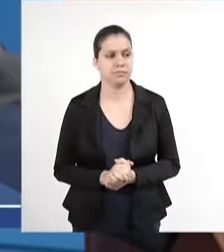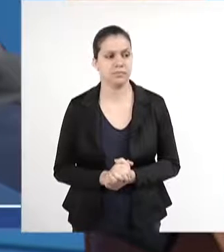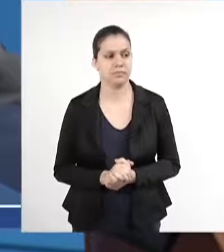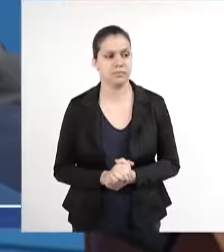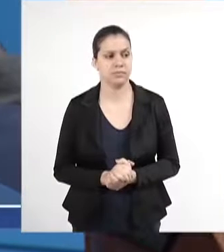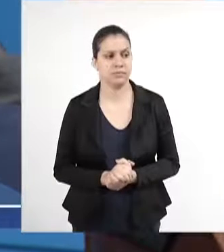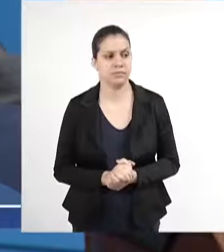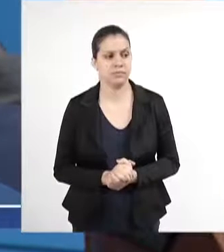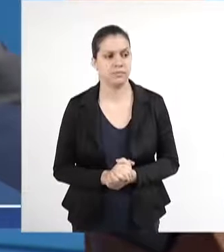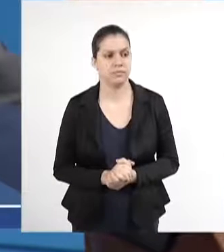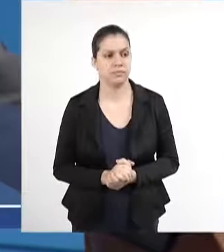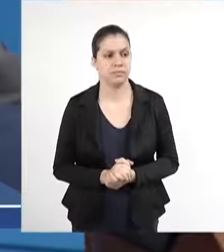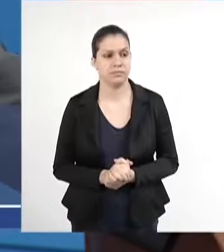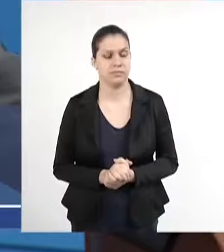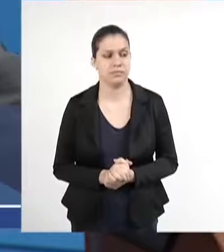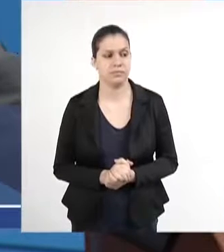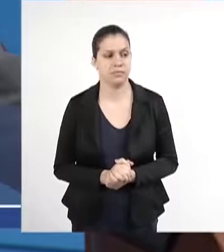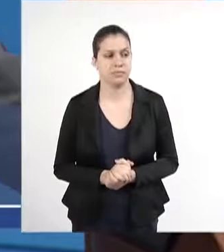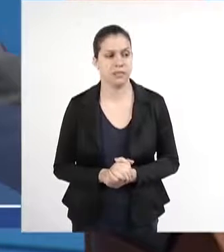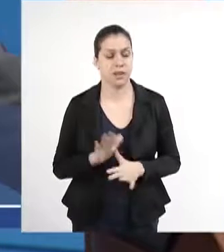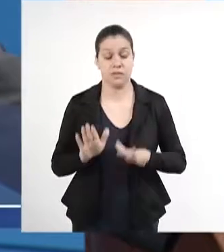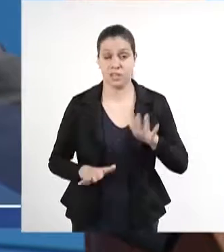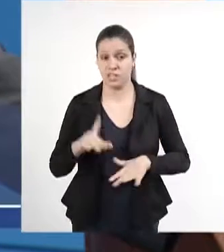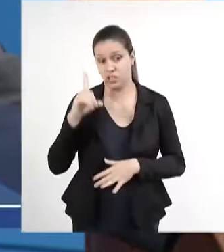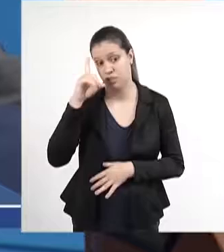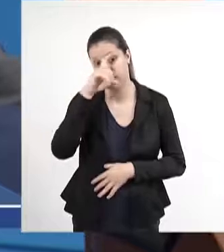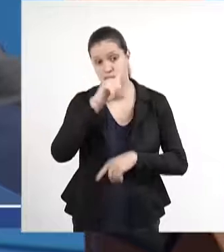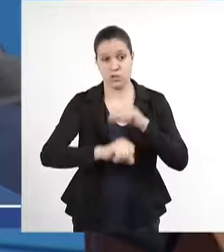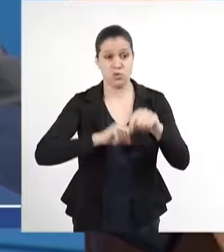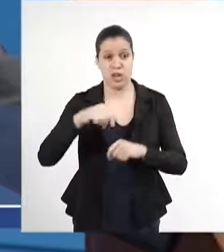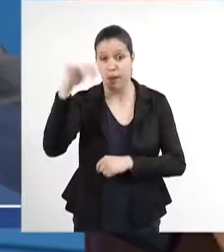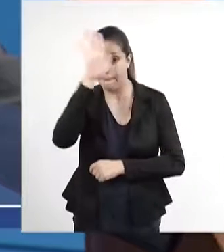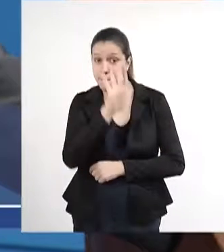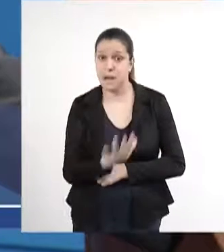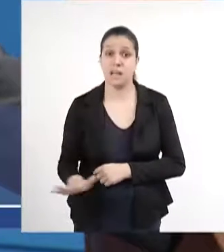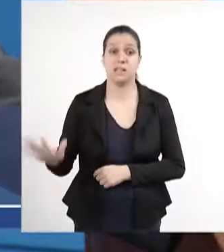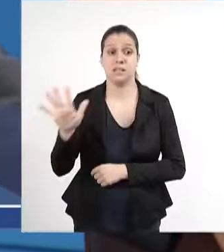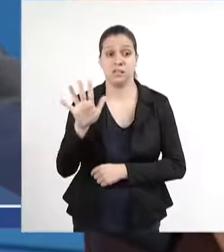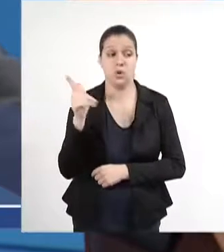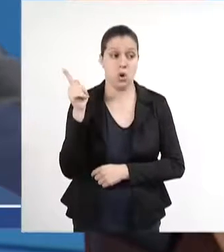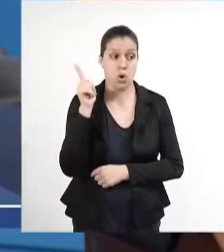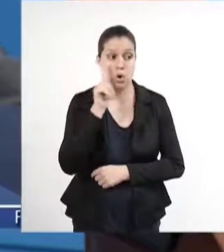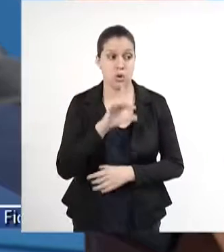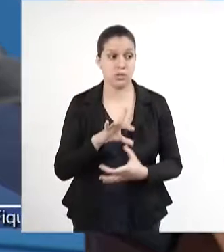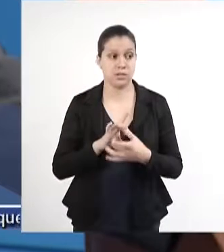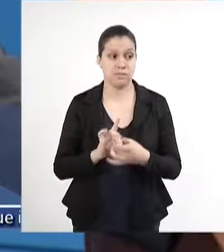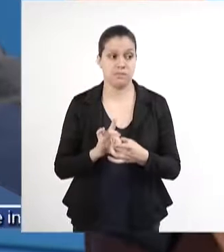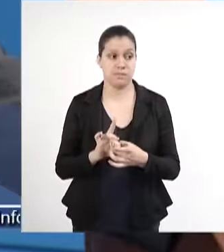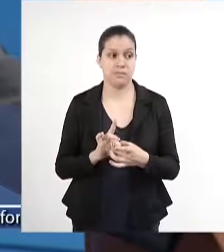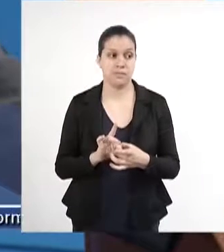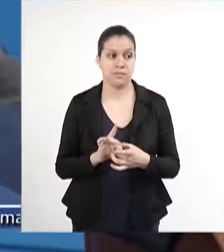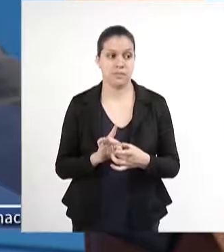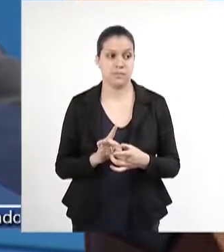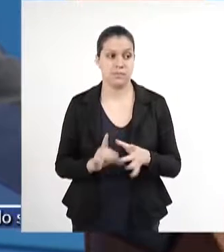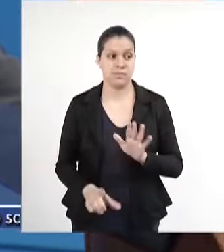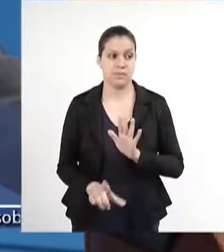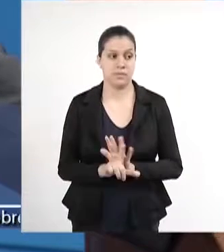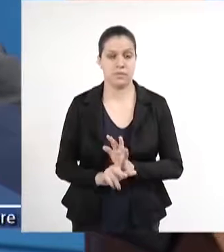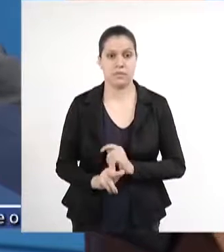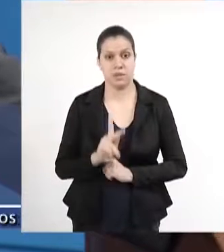difícil demais, né, no quesito Brasil, você achar que tenha uma pauta comum. A Lei Candir